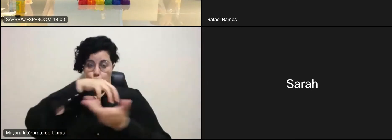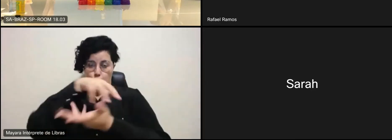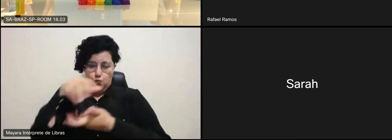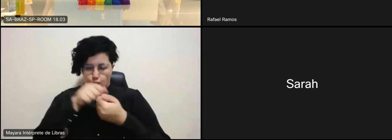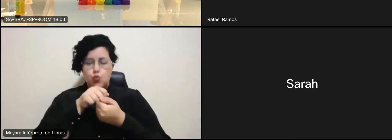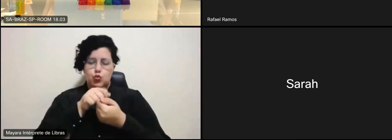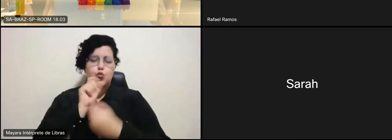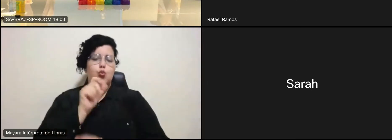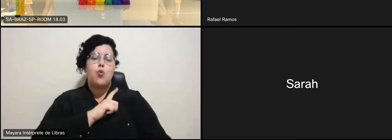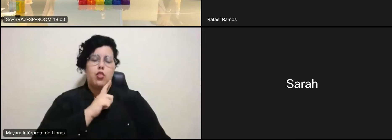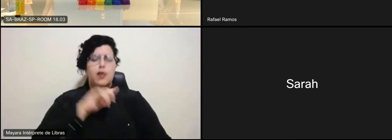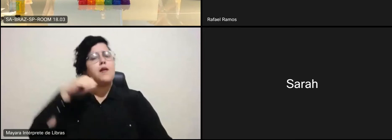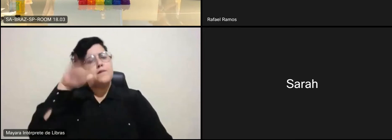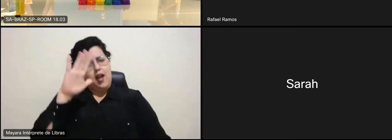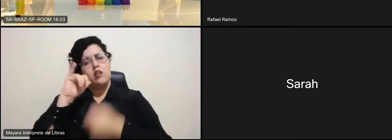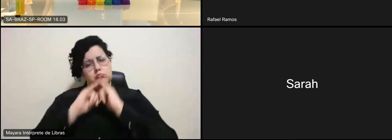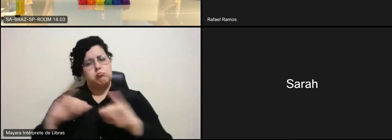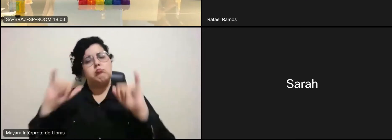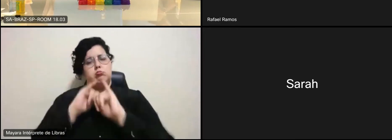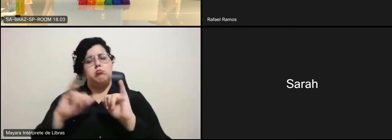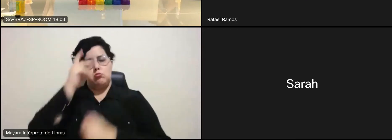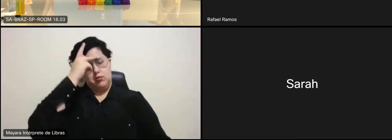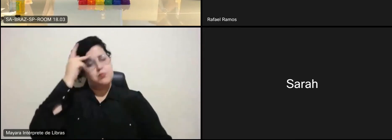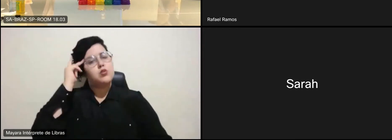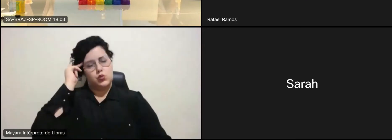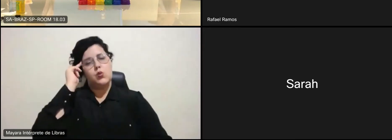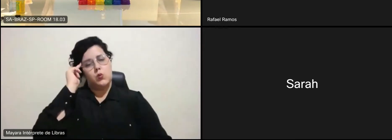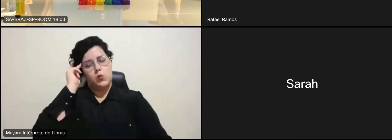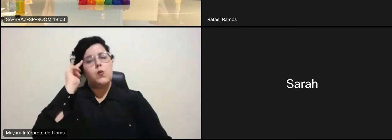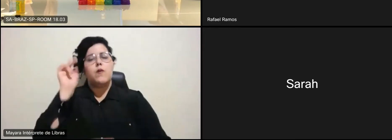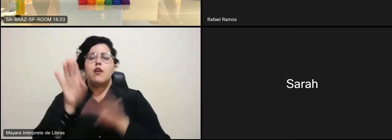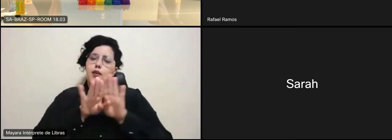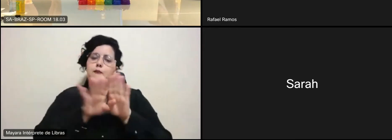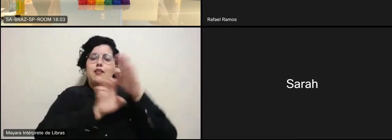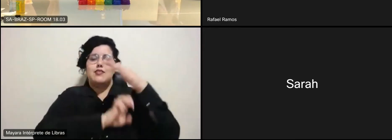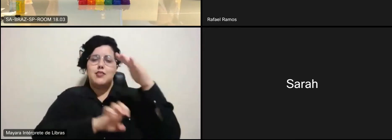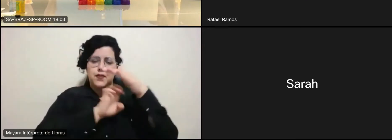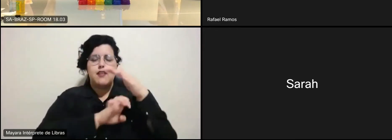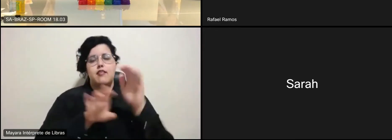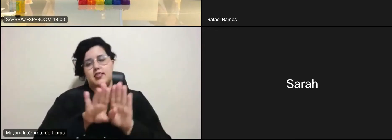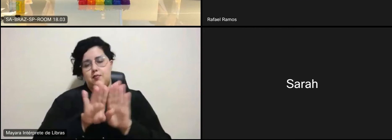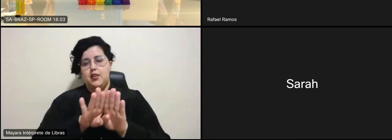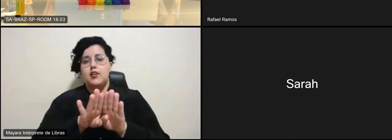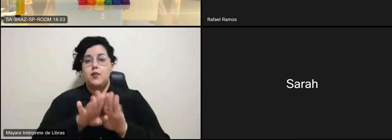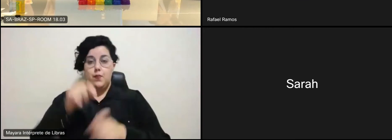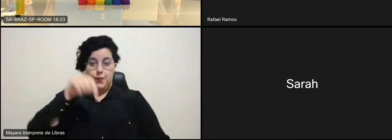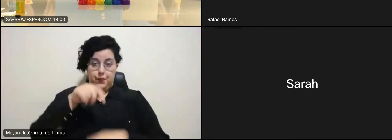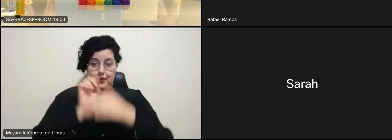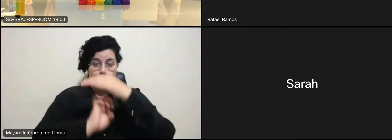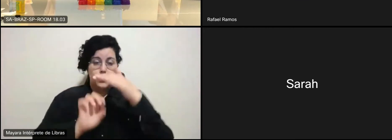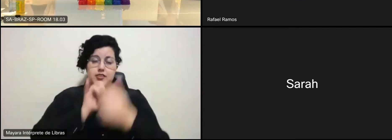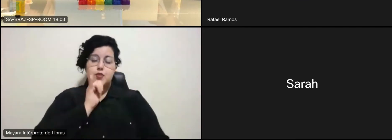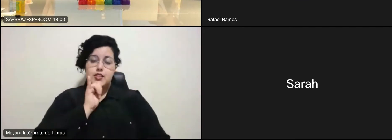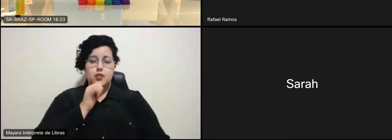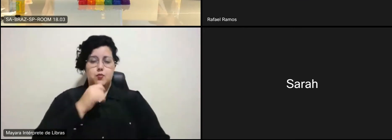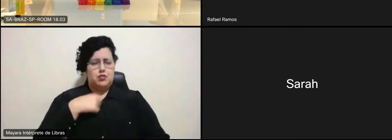essa questão, essa devolutiva, né, até das empresas, por exemplo, de forma corporativa, né? A gente vê